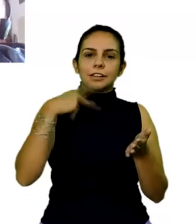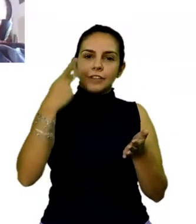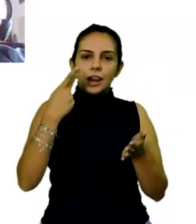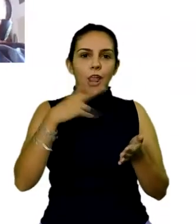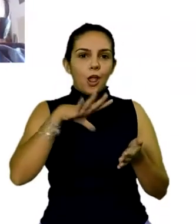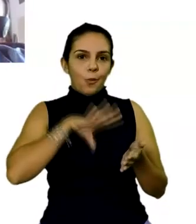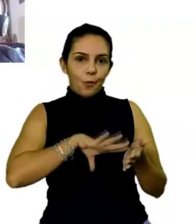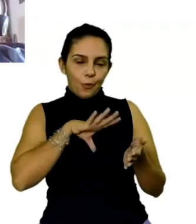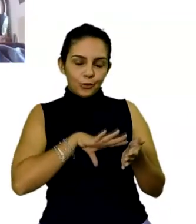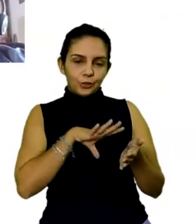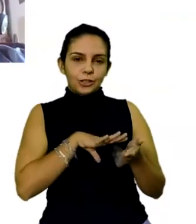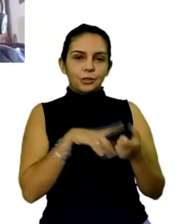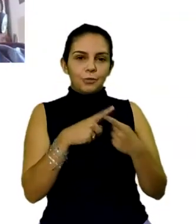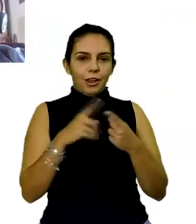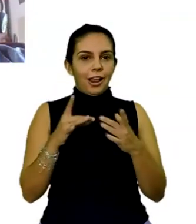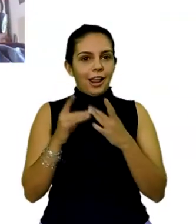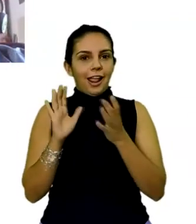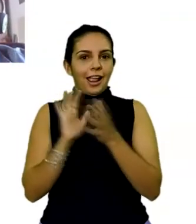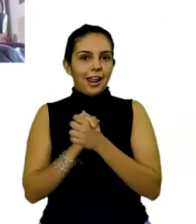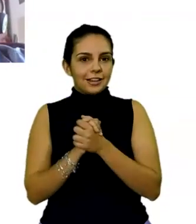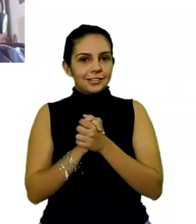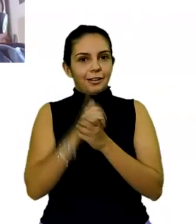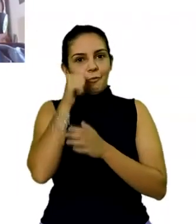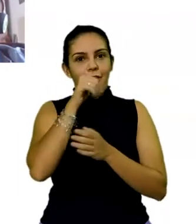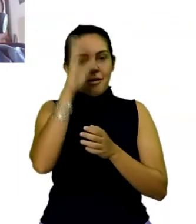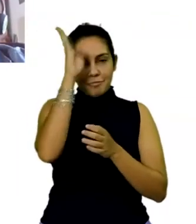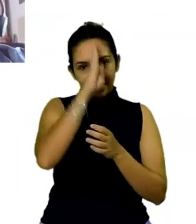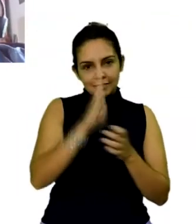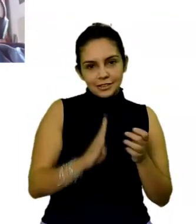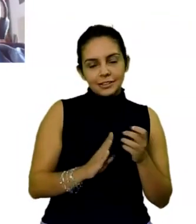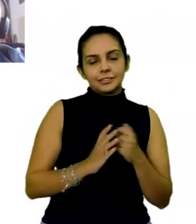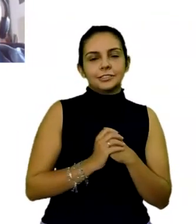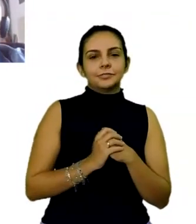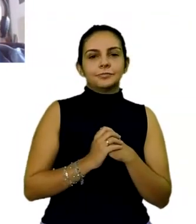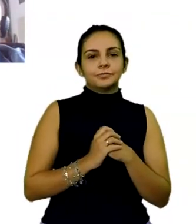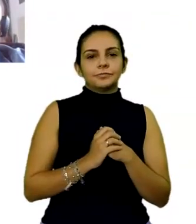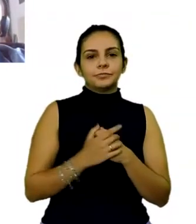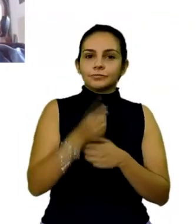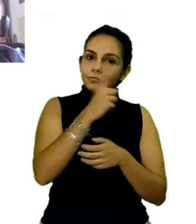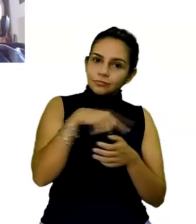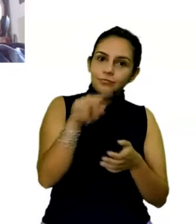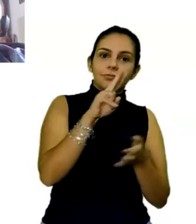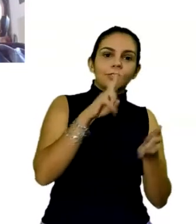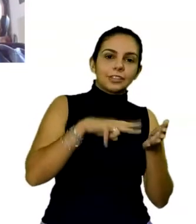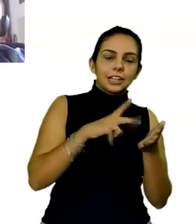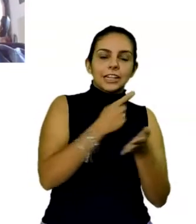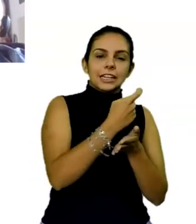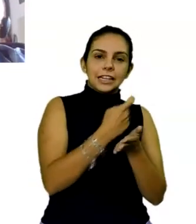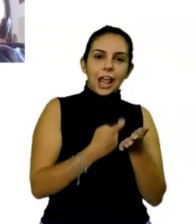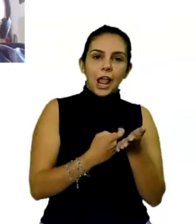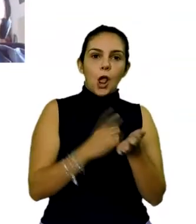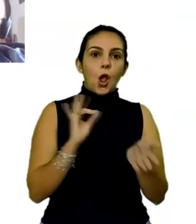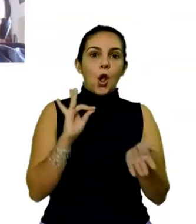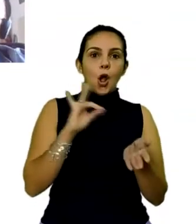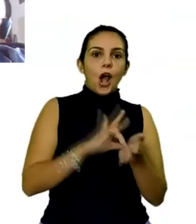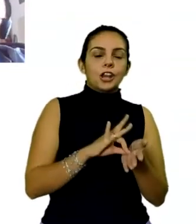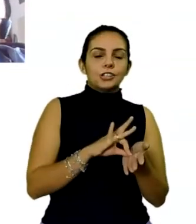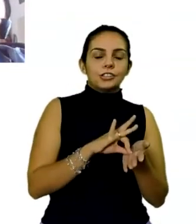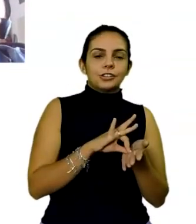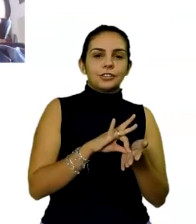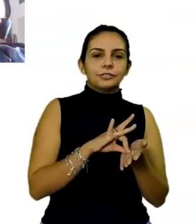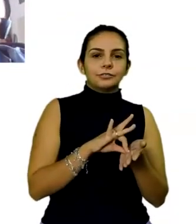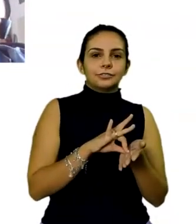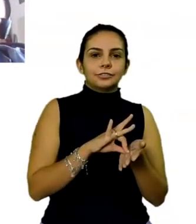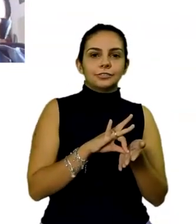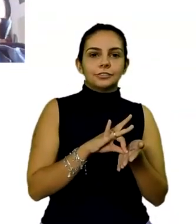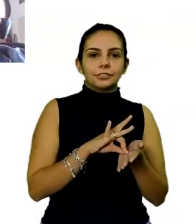falavam português, porque eram casados com brasileiras, e eles liam o texto original